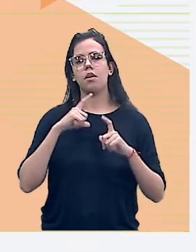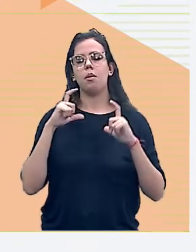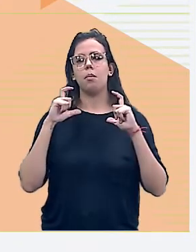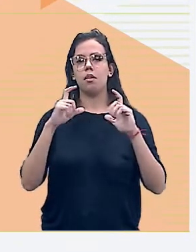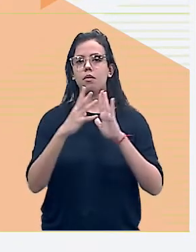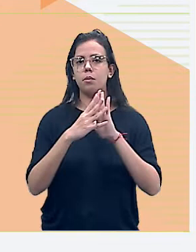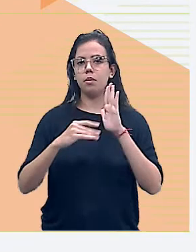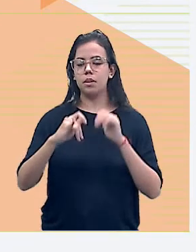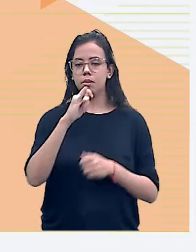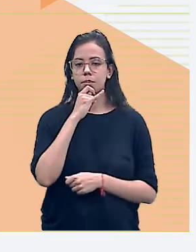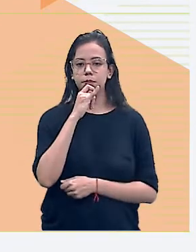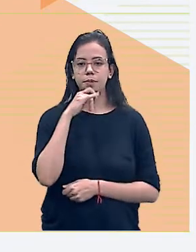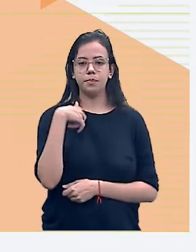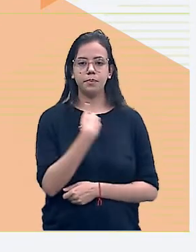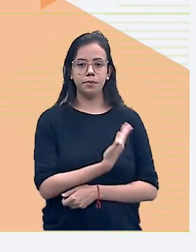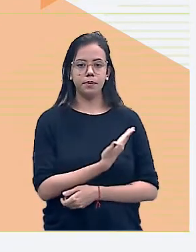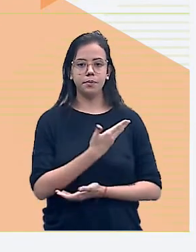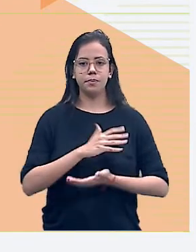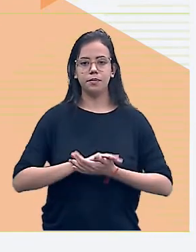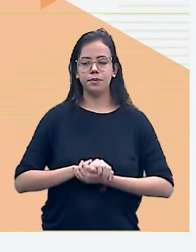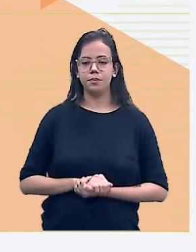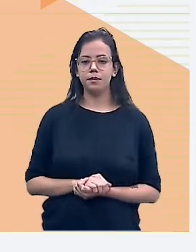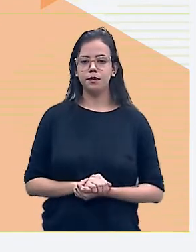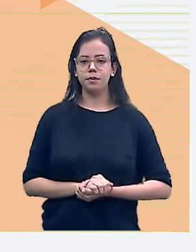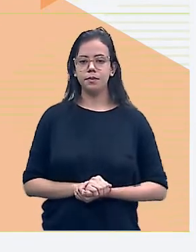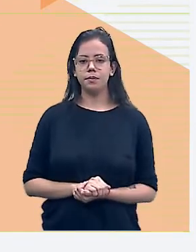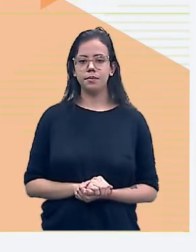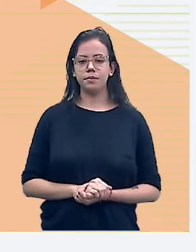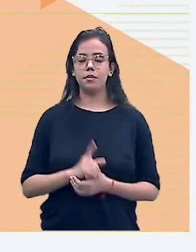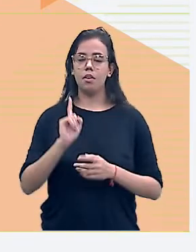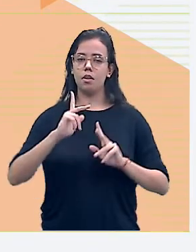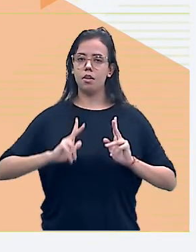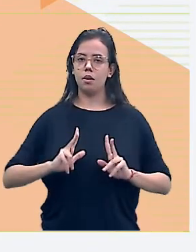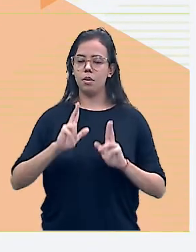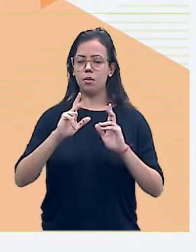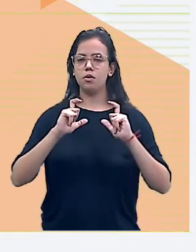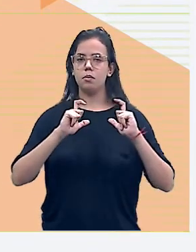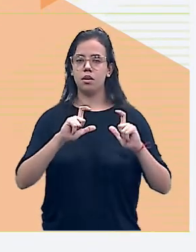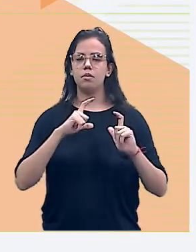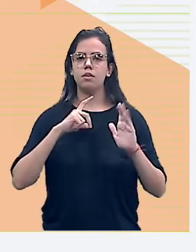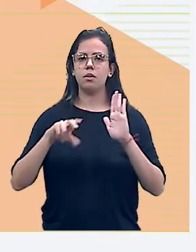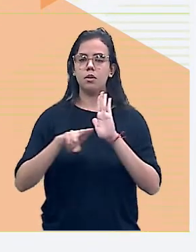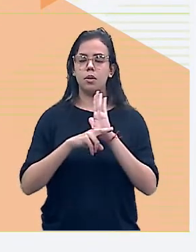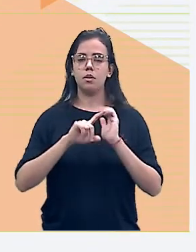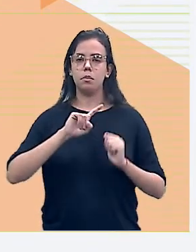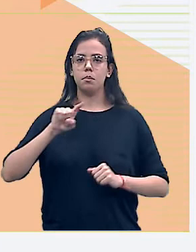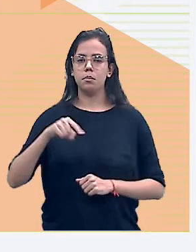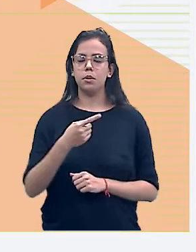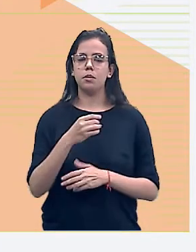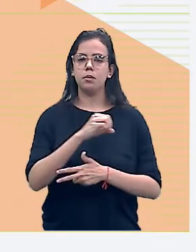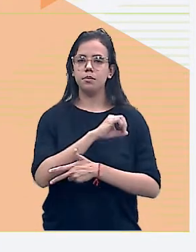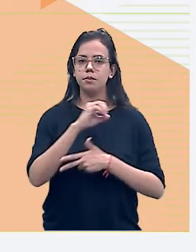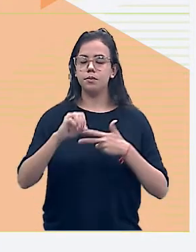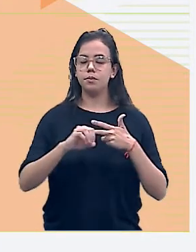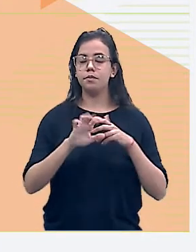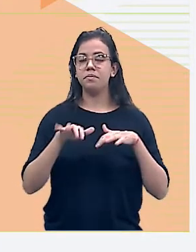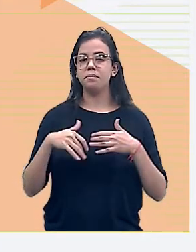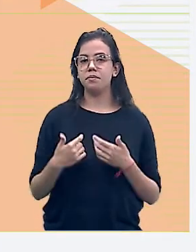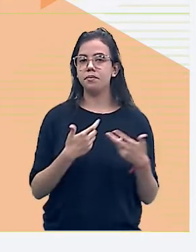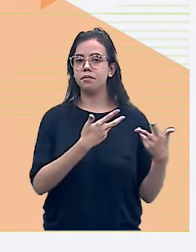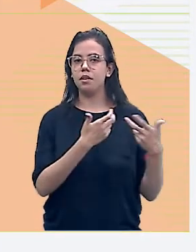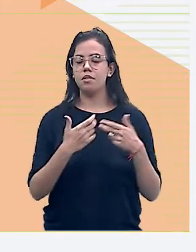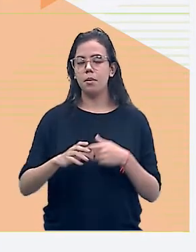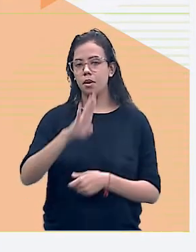modelo exemplo a demais recorte de um parágrafo que foi nota 1000 do Enem percebe-se que o principal entrave